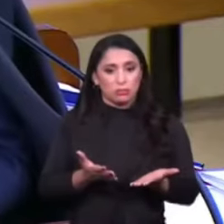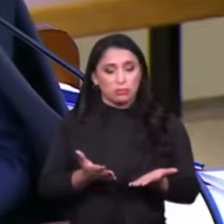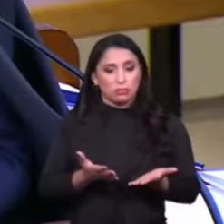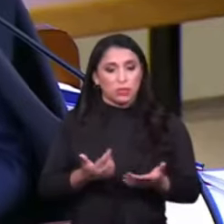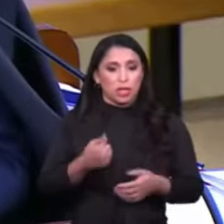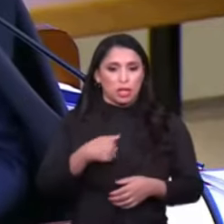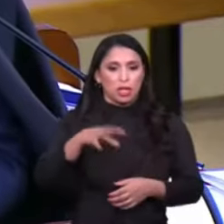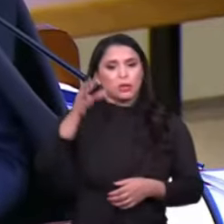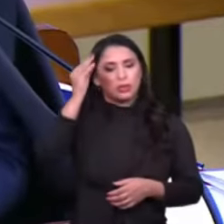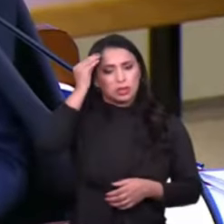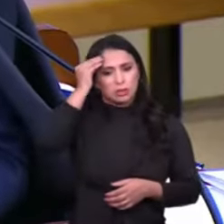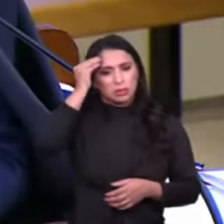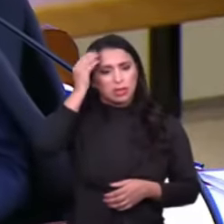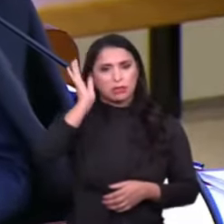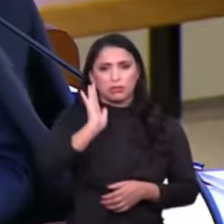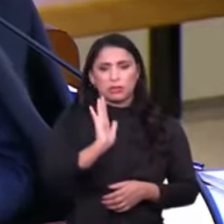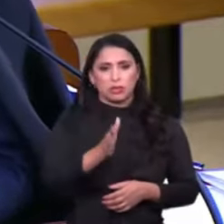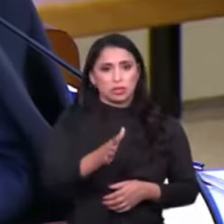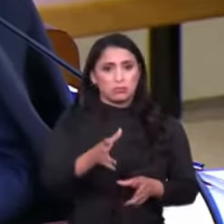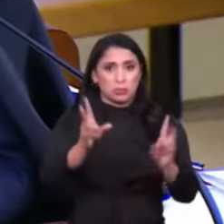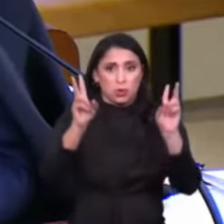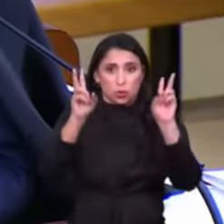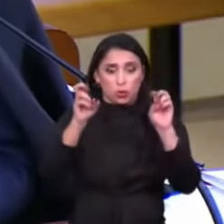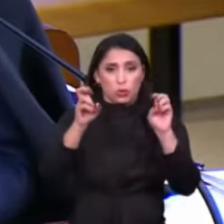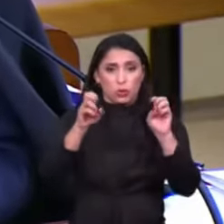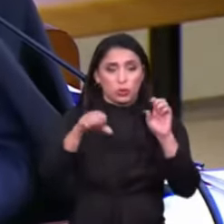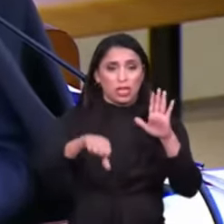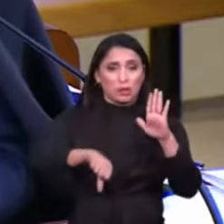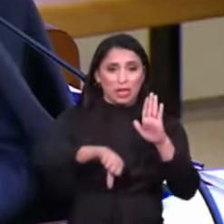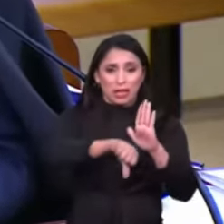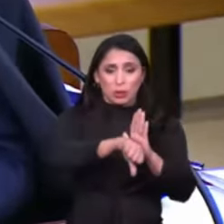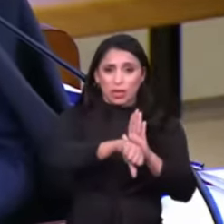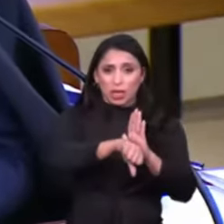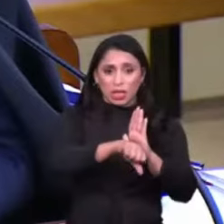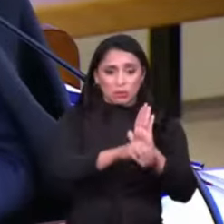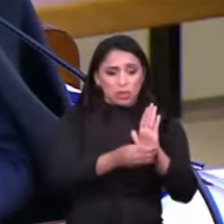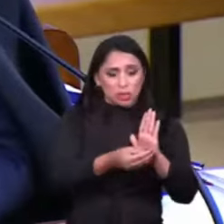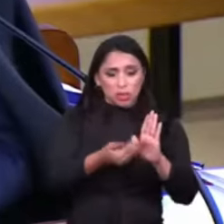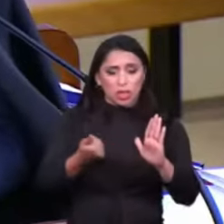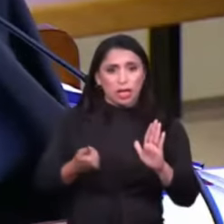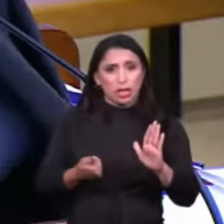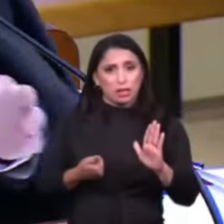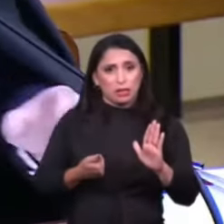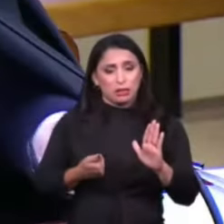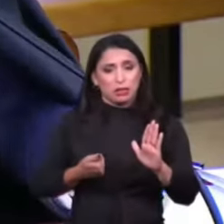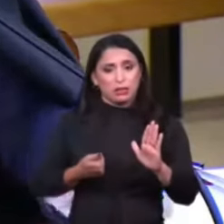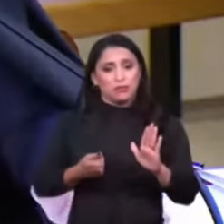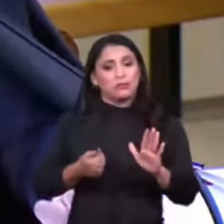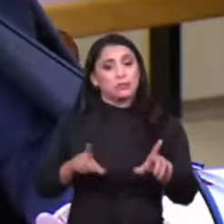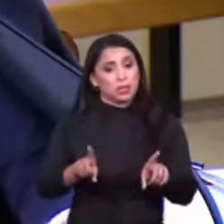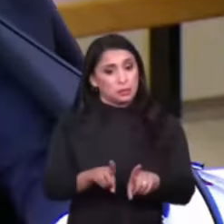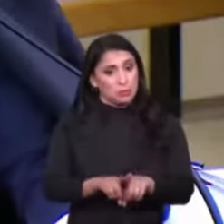eu entendo que nós estamos tratando da descriminalização também.